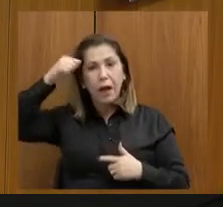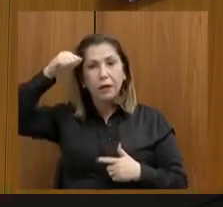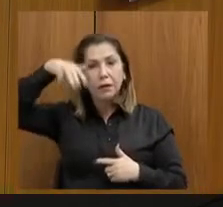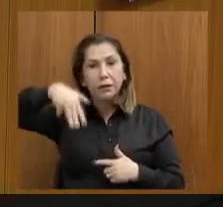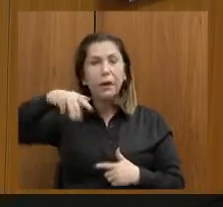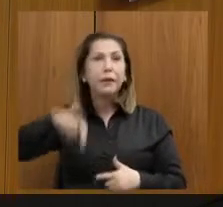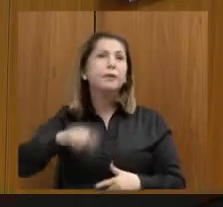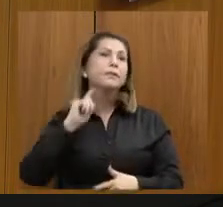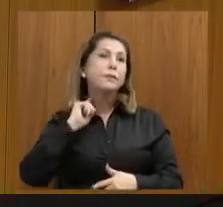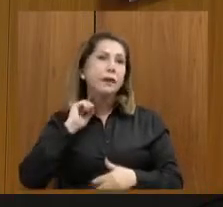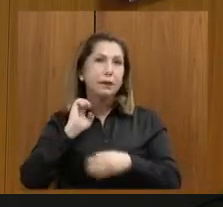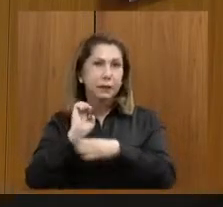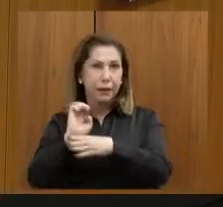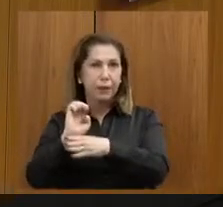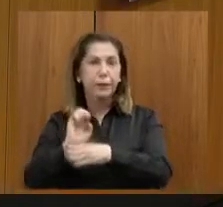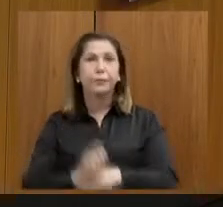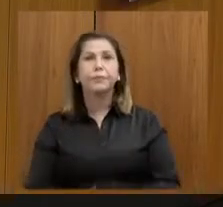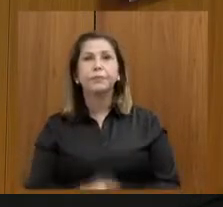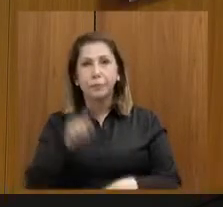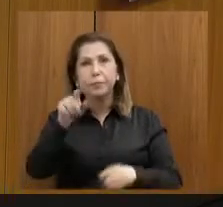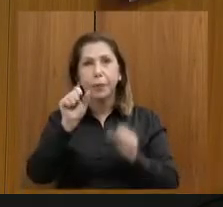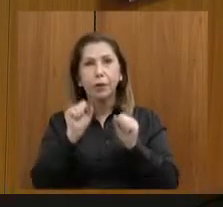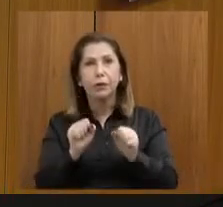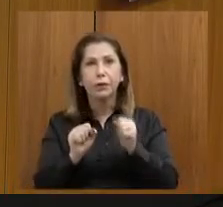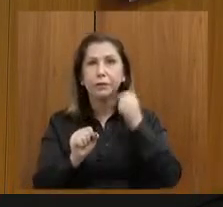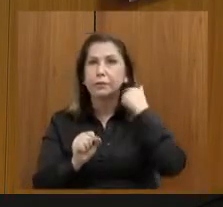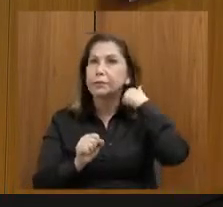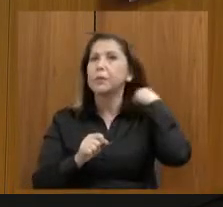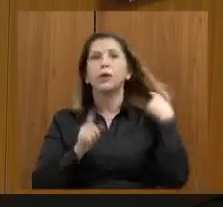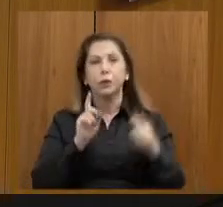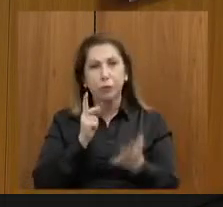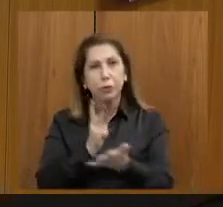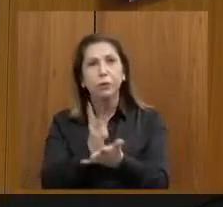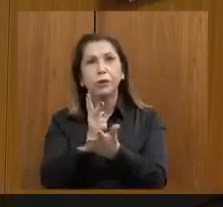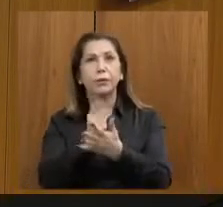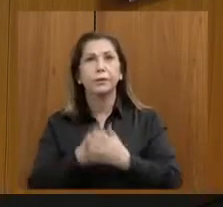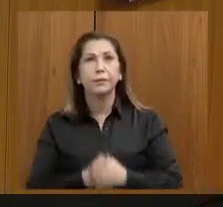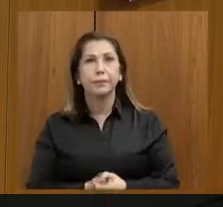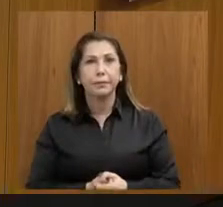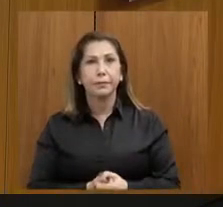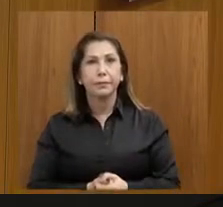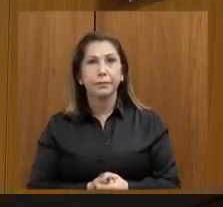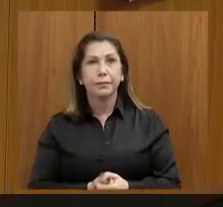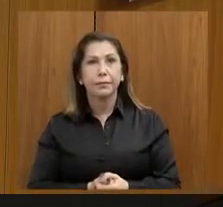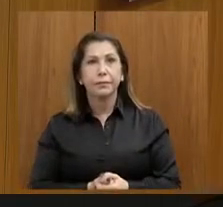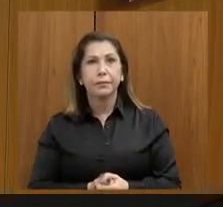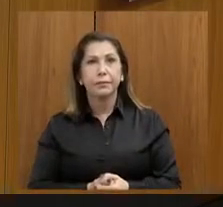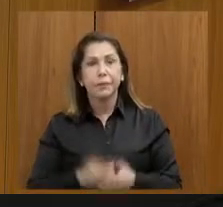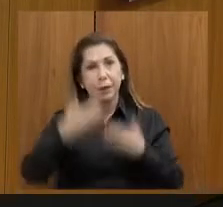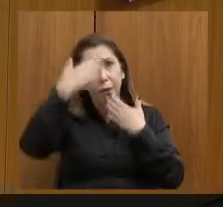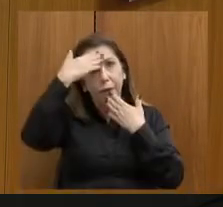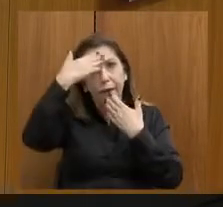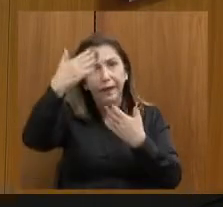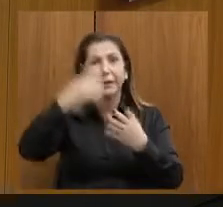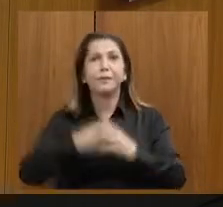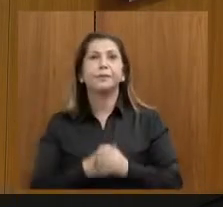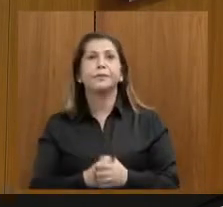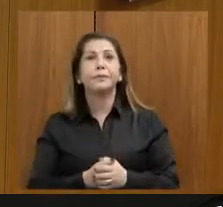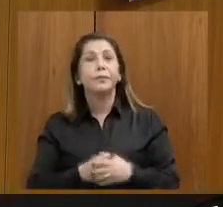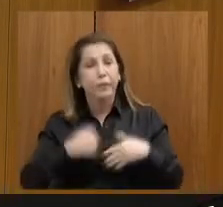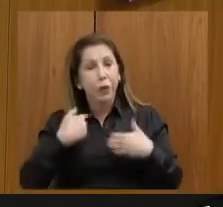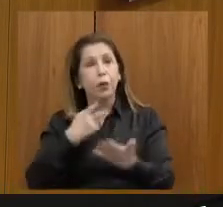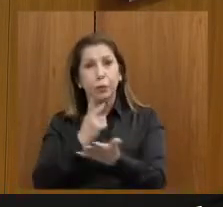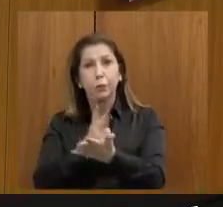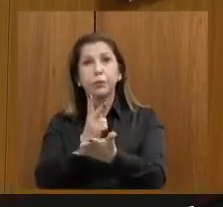Gerais é você pode terminar você pode concluir então então